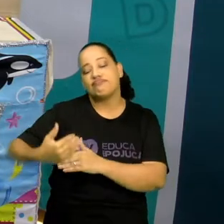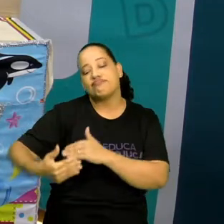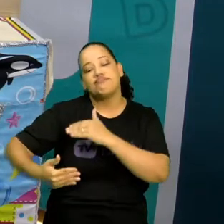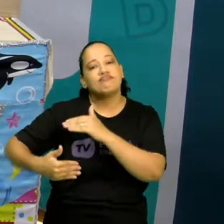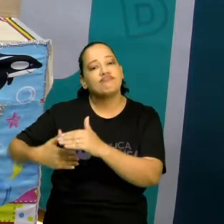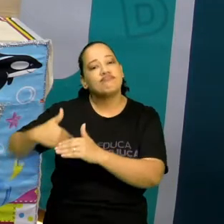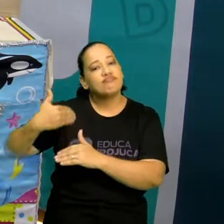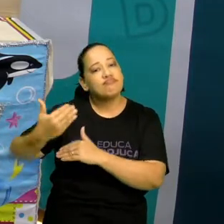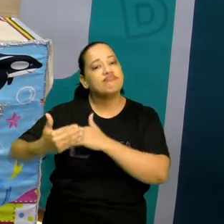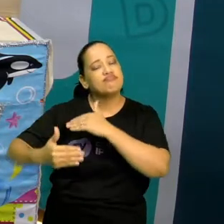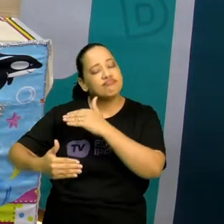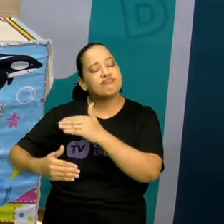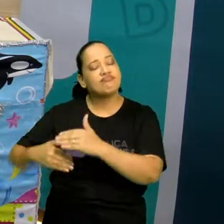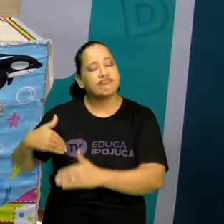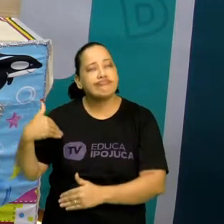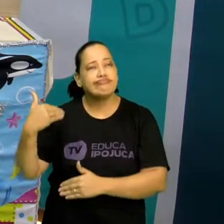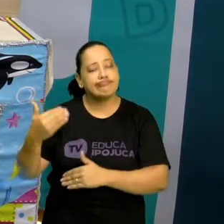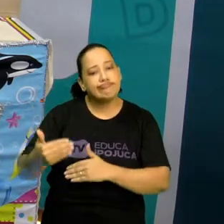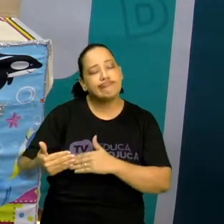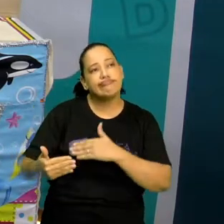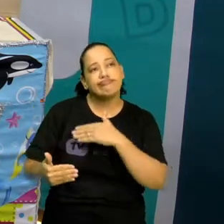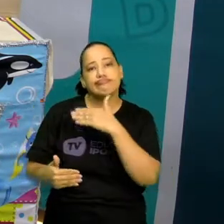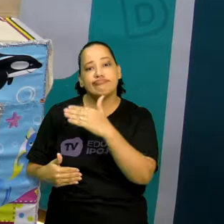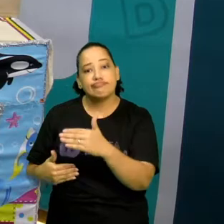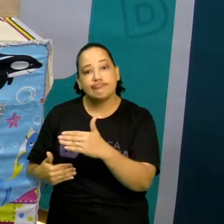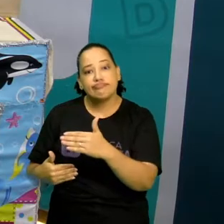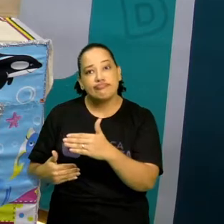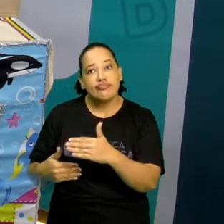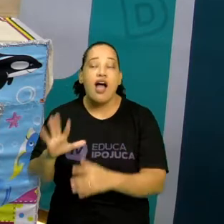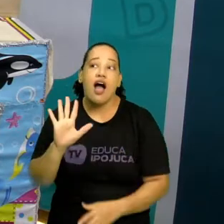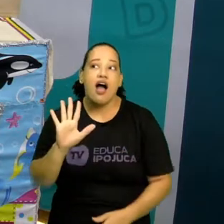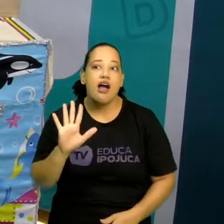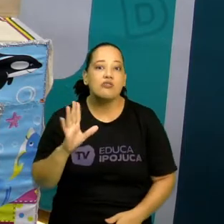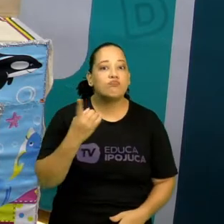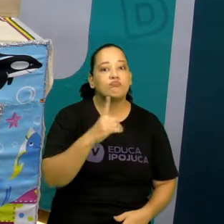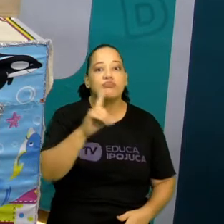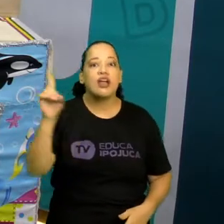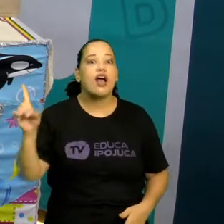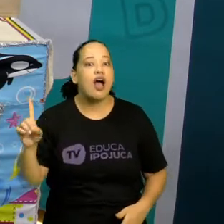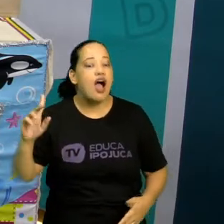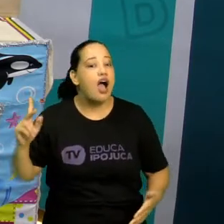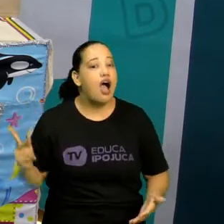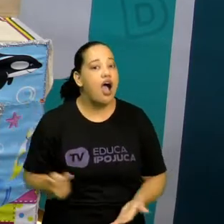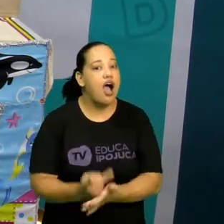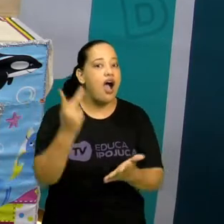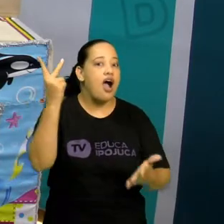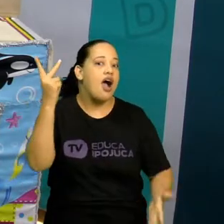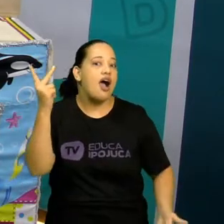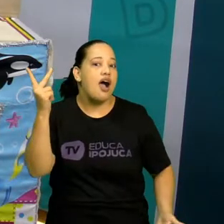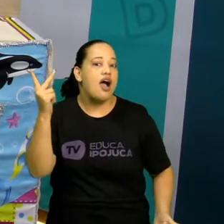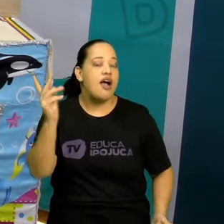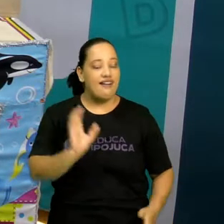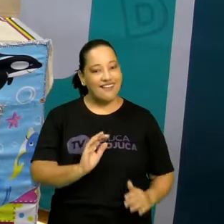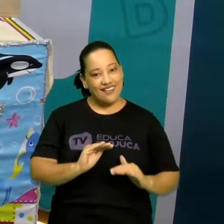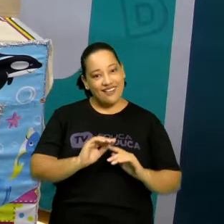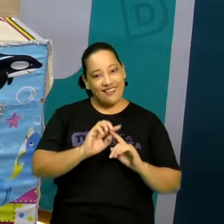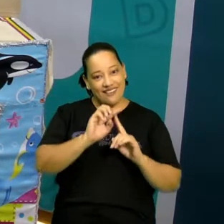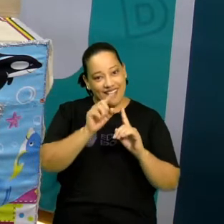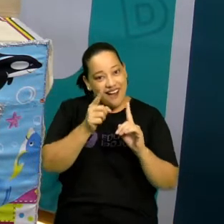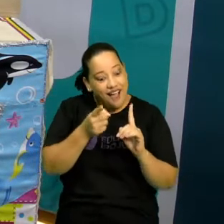tempo passou-se um e um belo dia ela descobriu que estava grávida